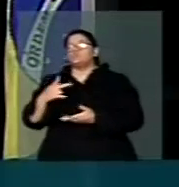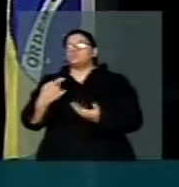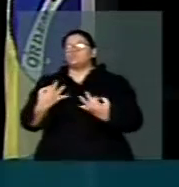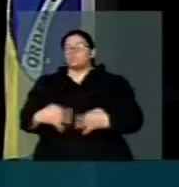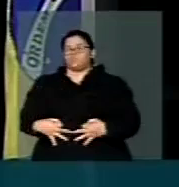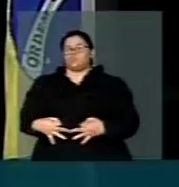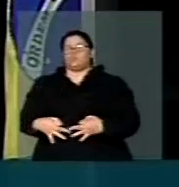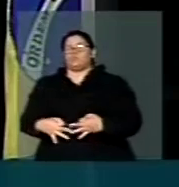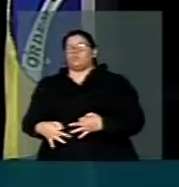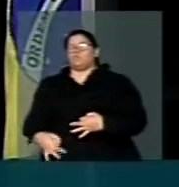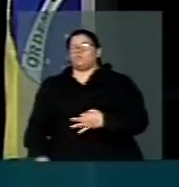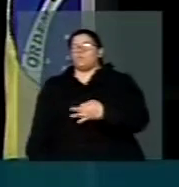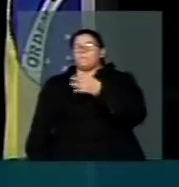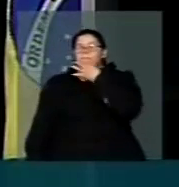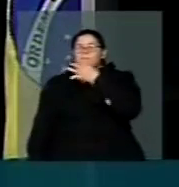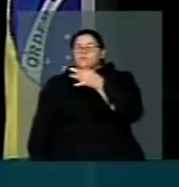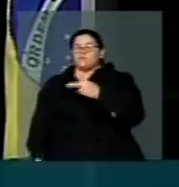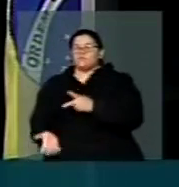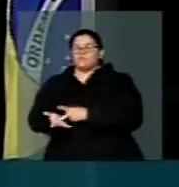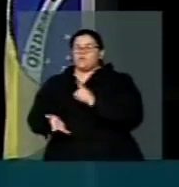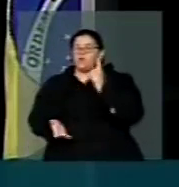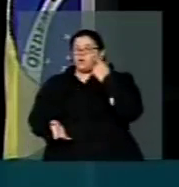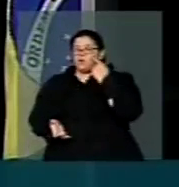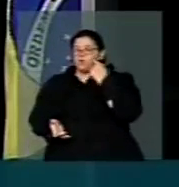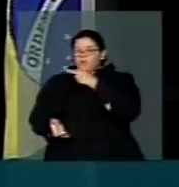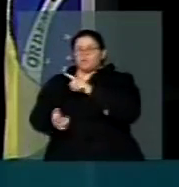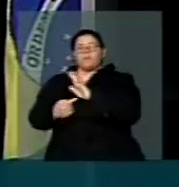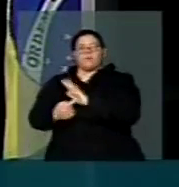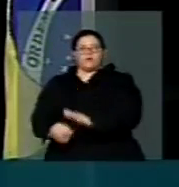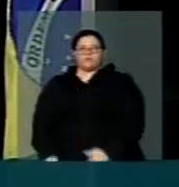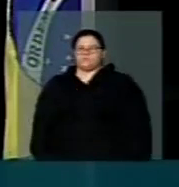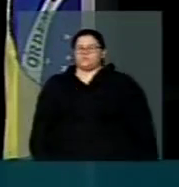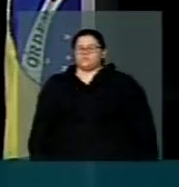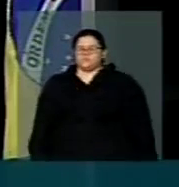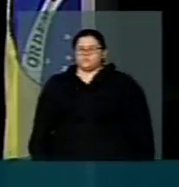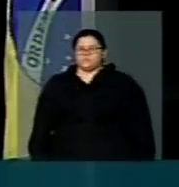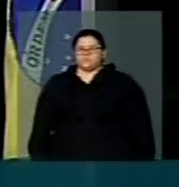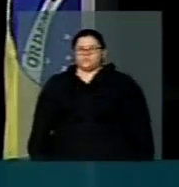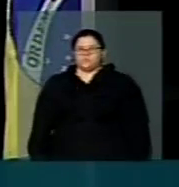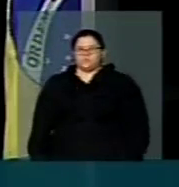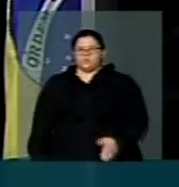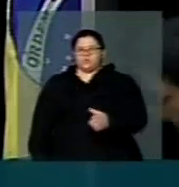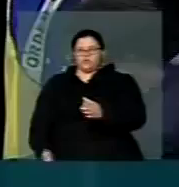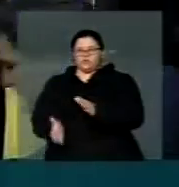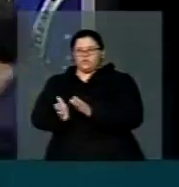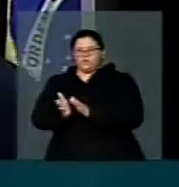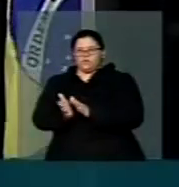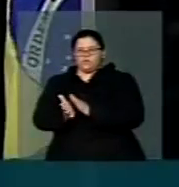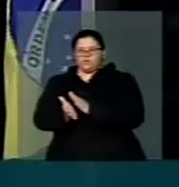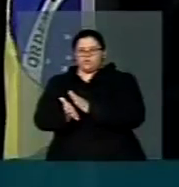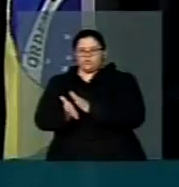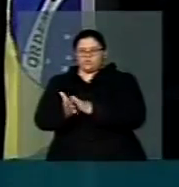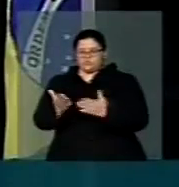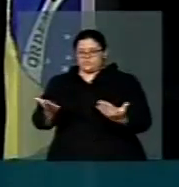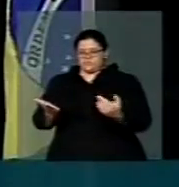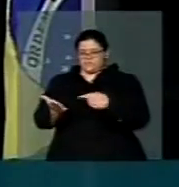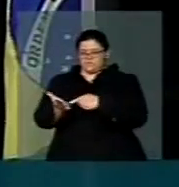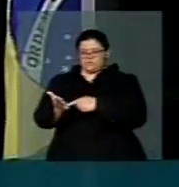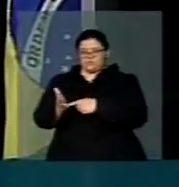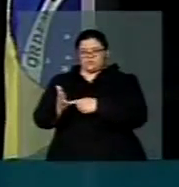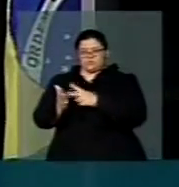ser tirada. O que se verifica no caderno de tese é um claro atentado à liberdade de